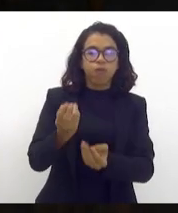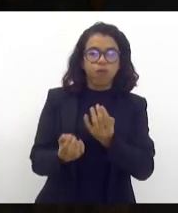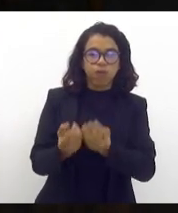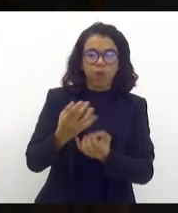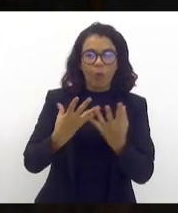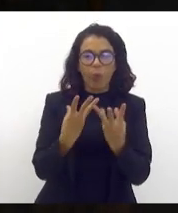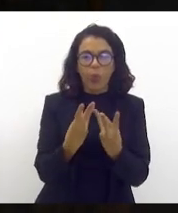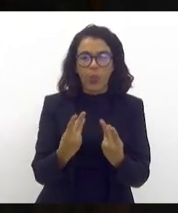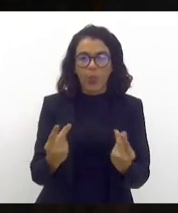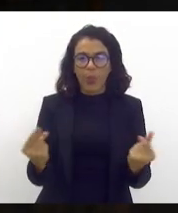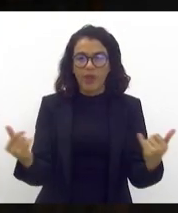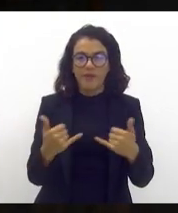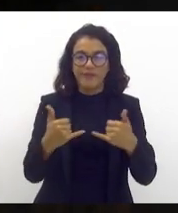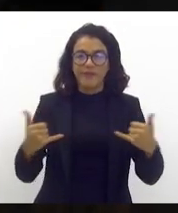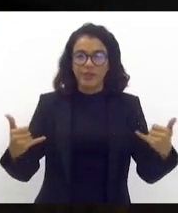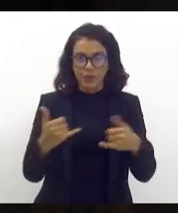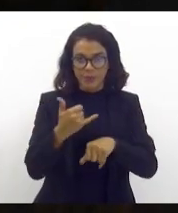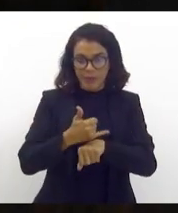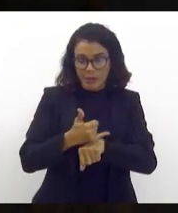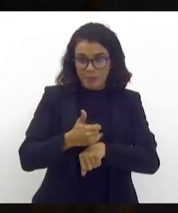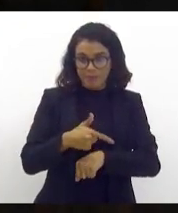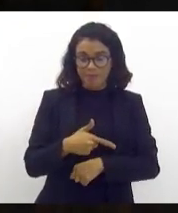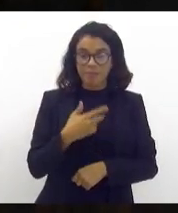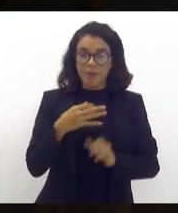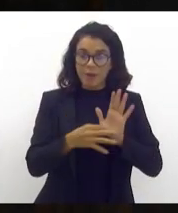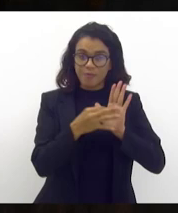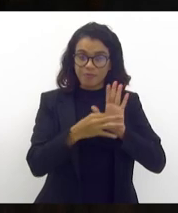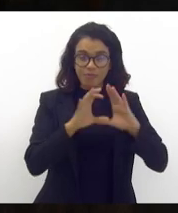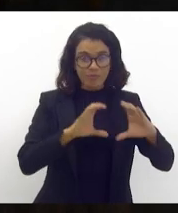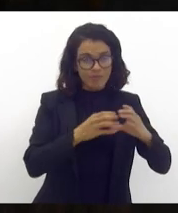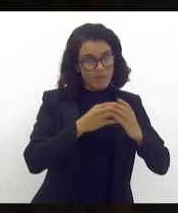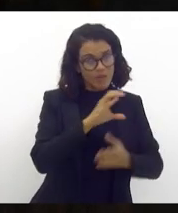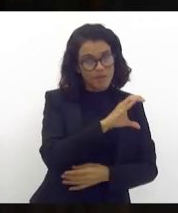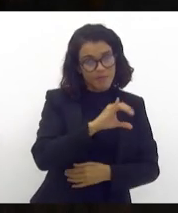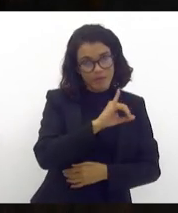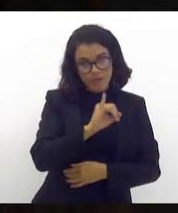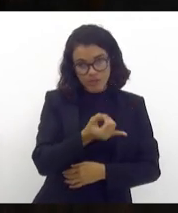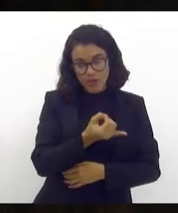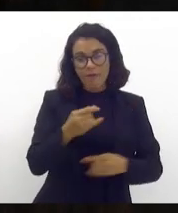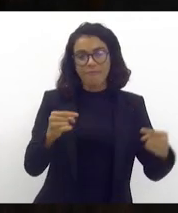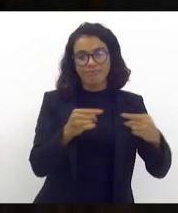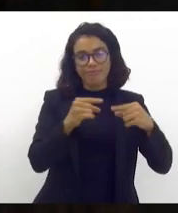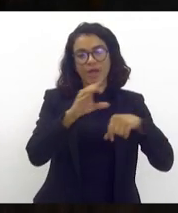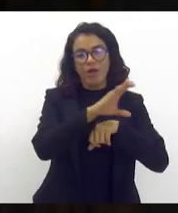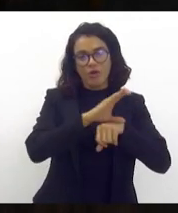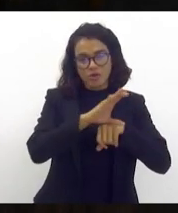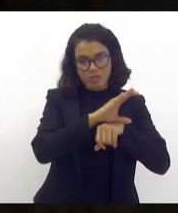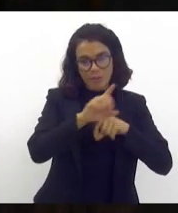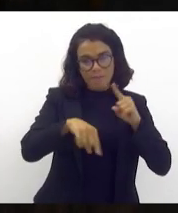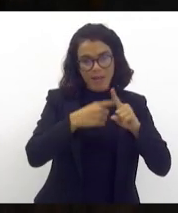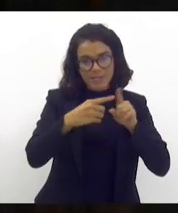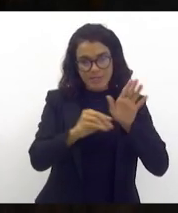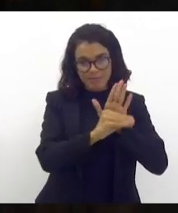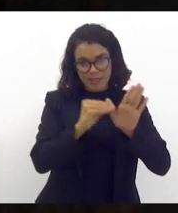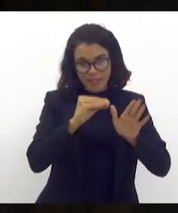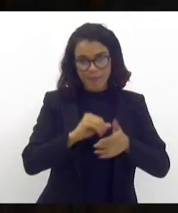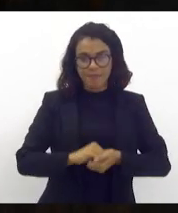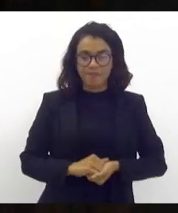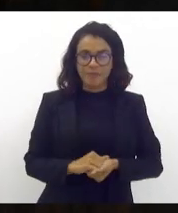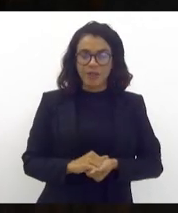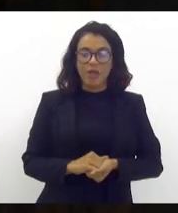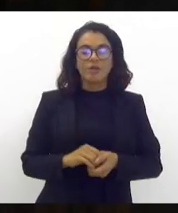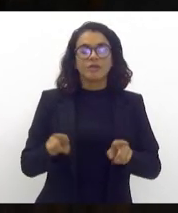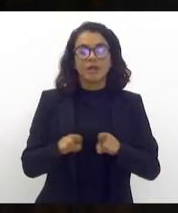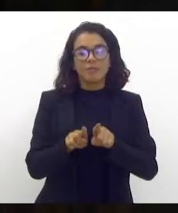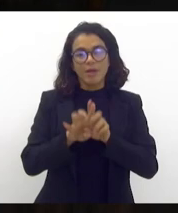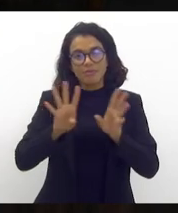âmbito do Estado do Rio de Janeiro. Pareceres das comissões Constituição e Justiça pela constitucionalidade com emendas,